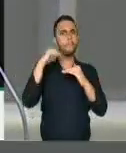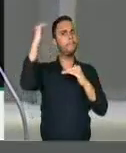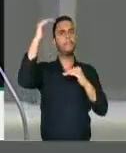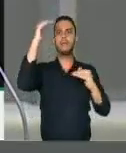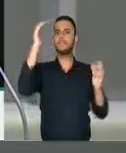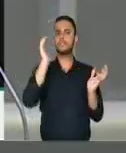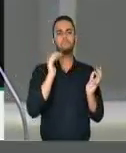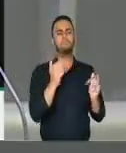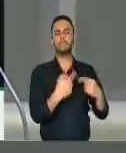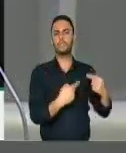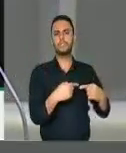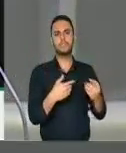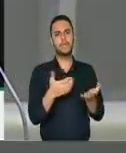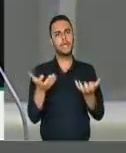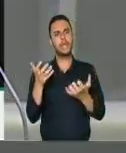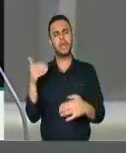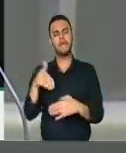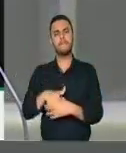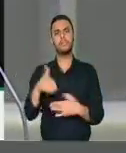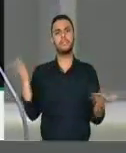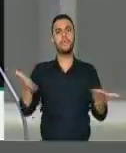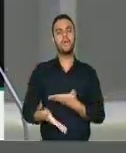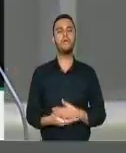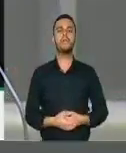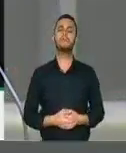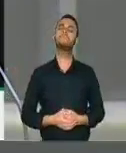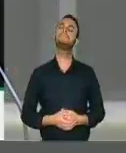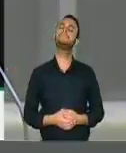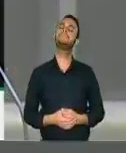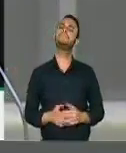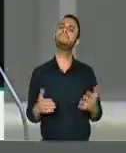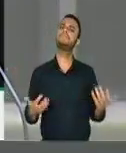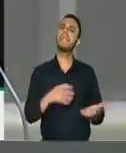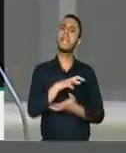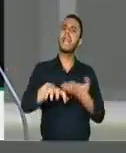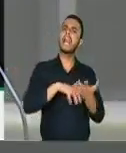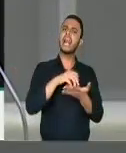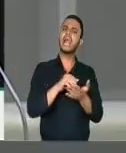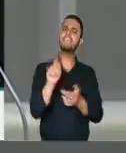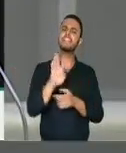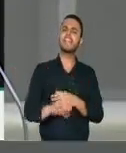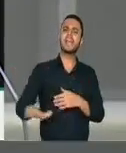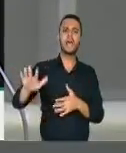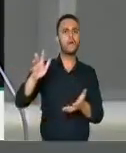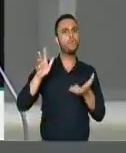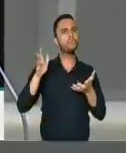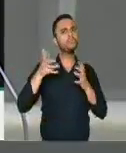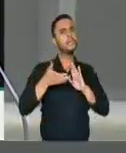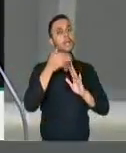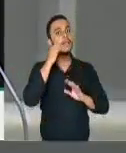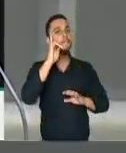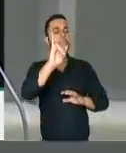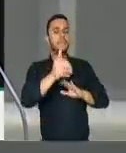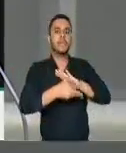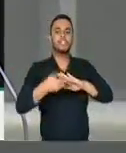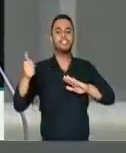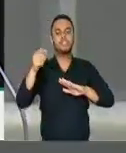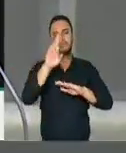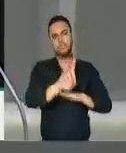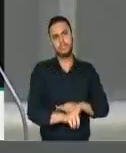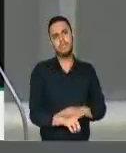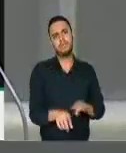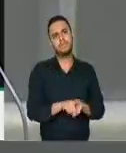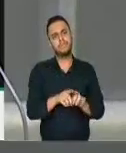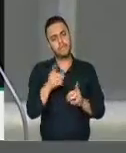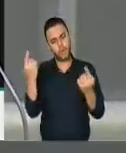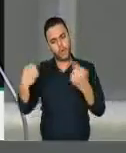por diretas já. A greve geral é para impedir a retirada de direitos, é contra a corrupção